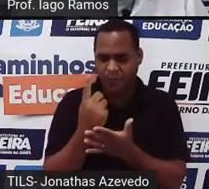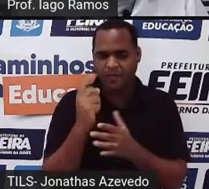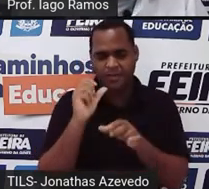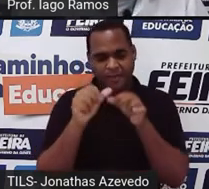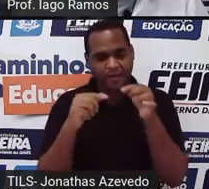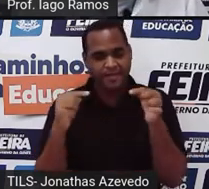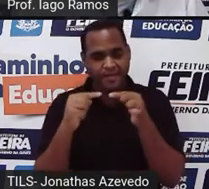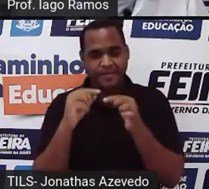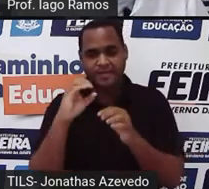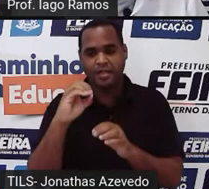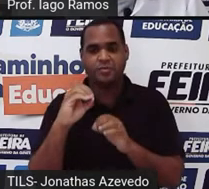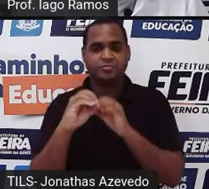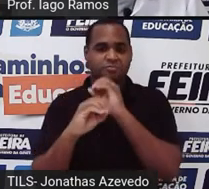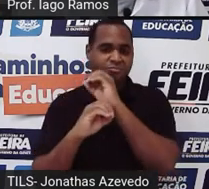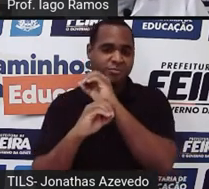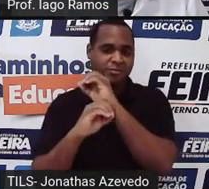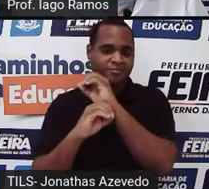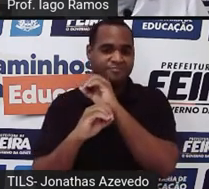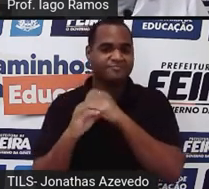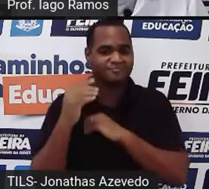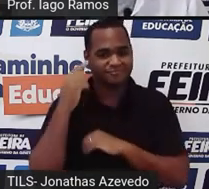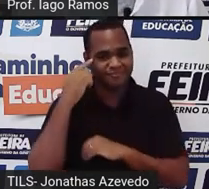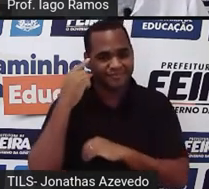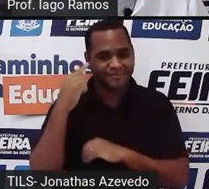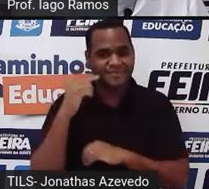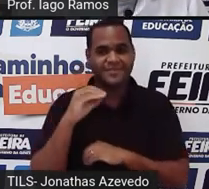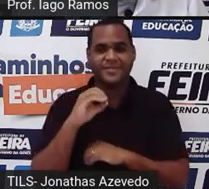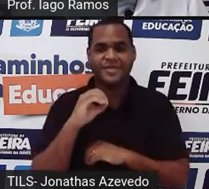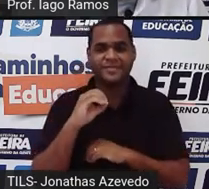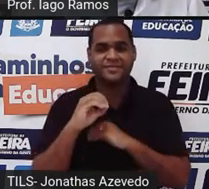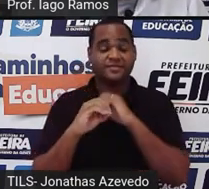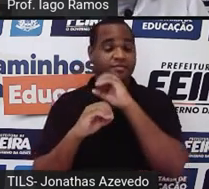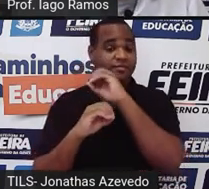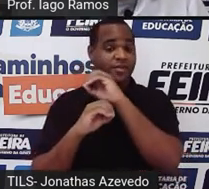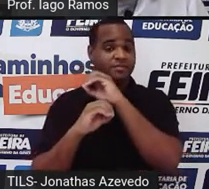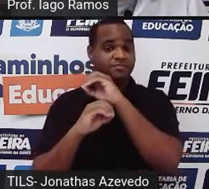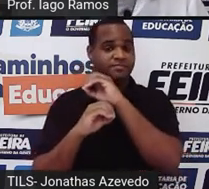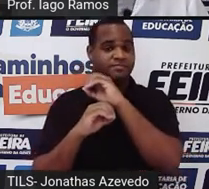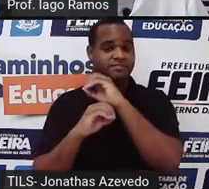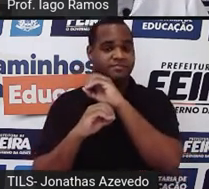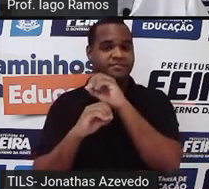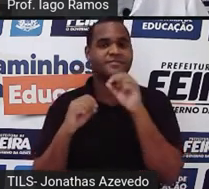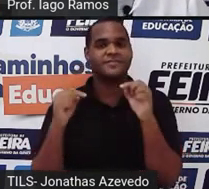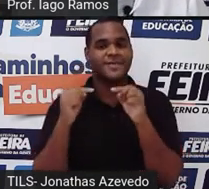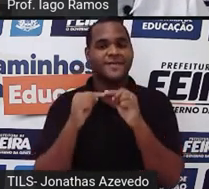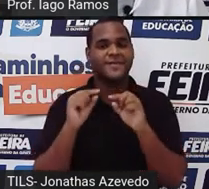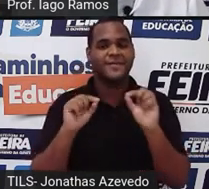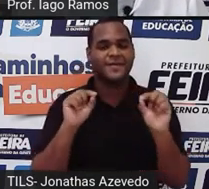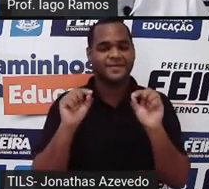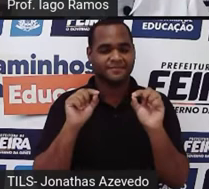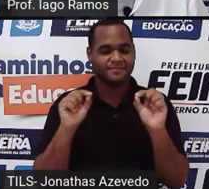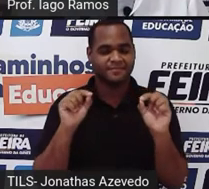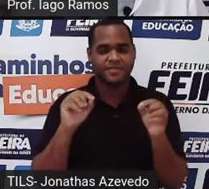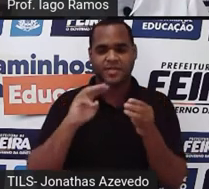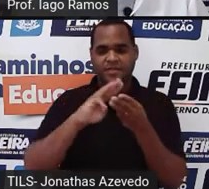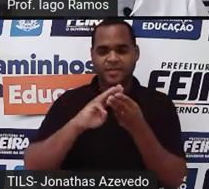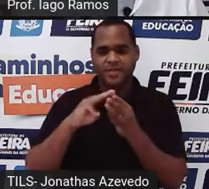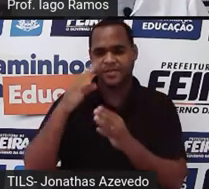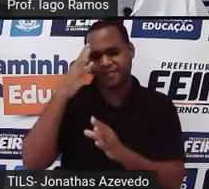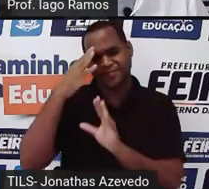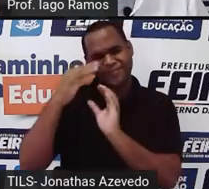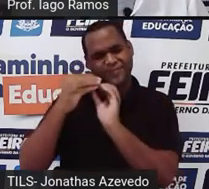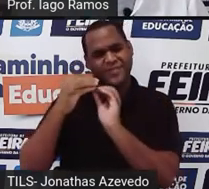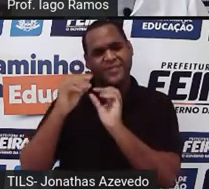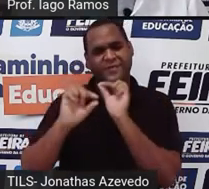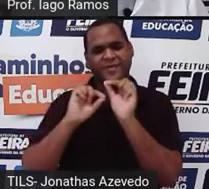a zero, tá? Porque zero elevado a zero, certo? A matemática considera isso